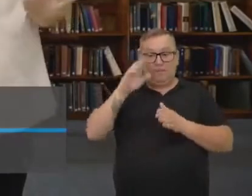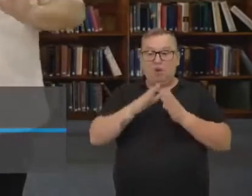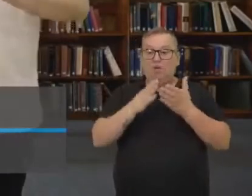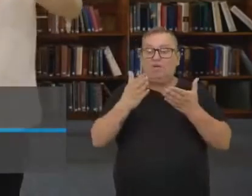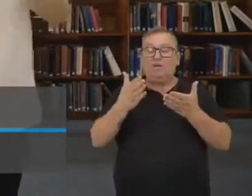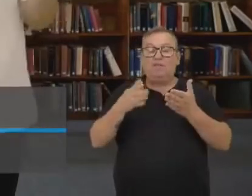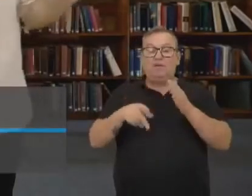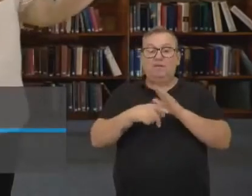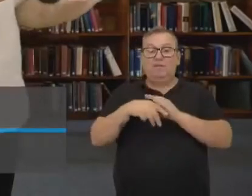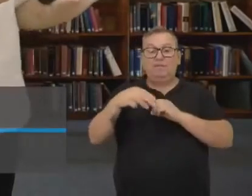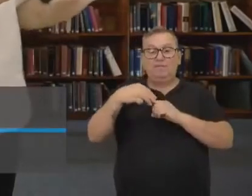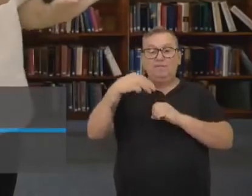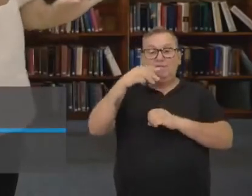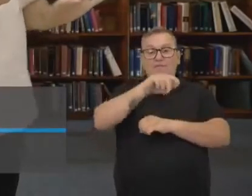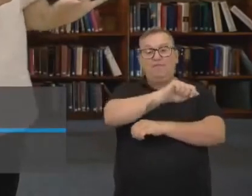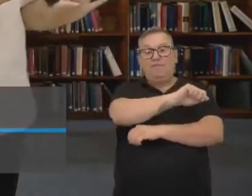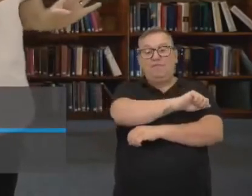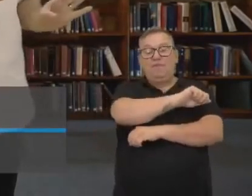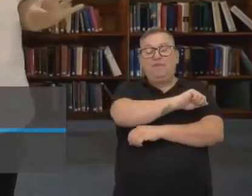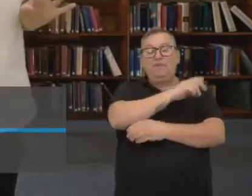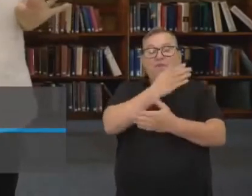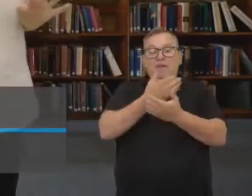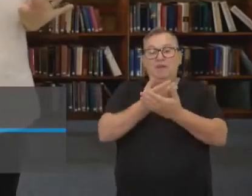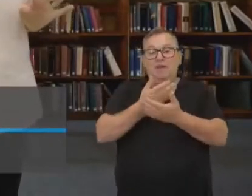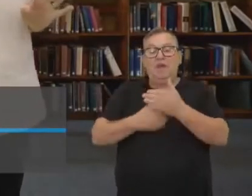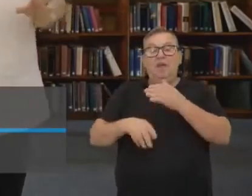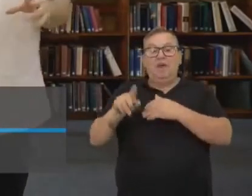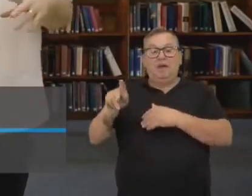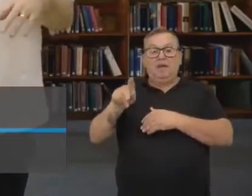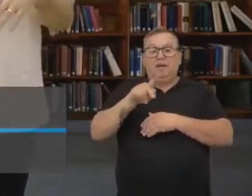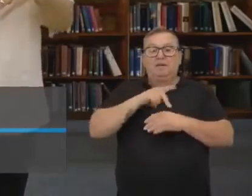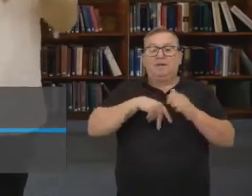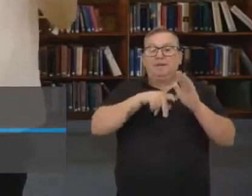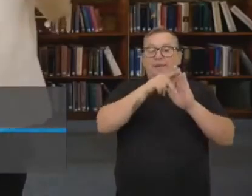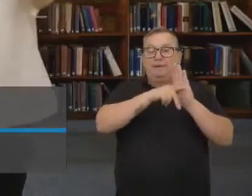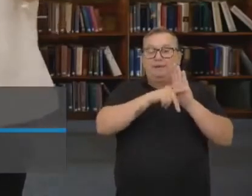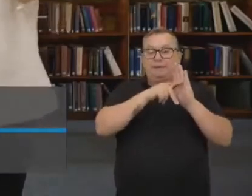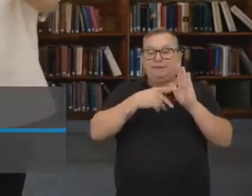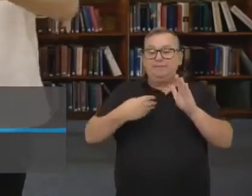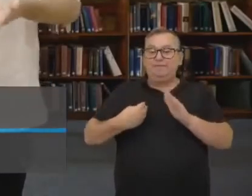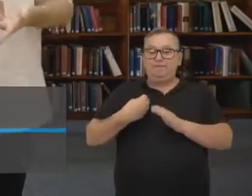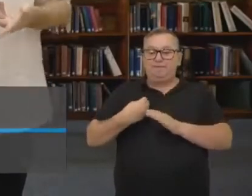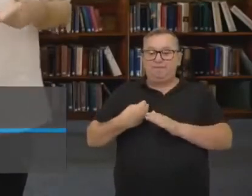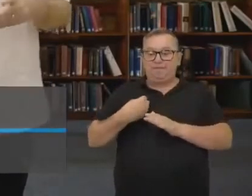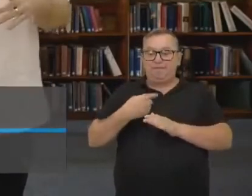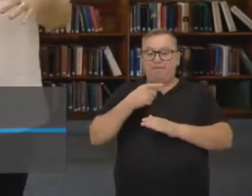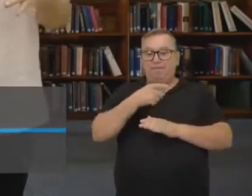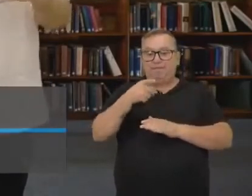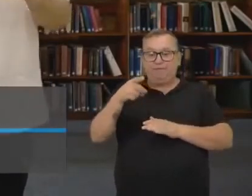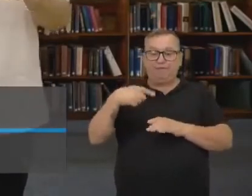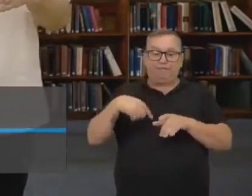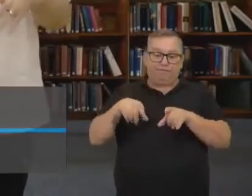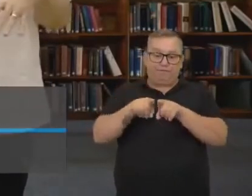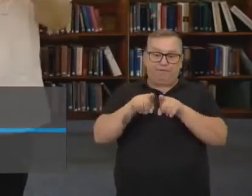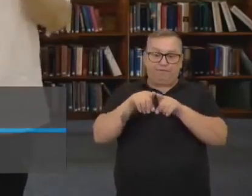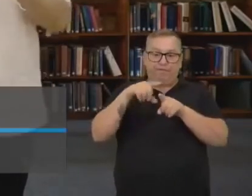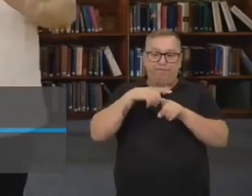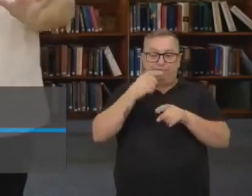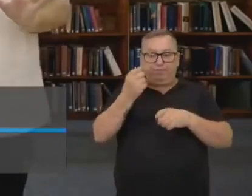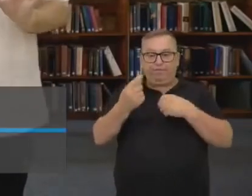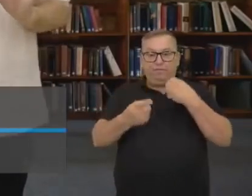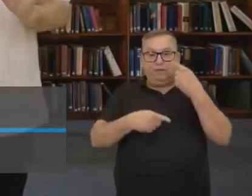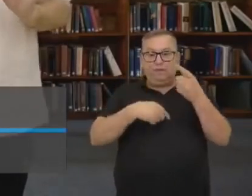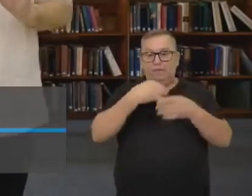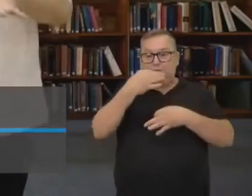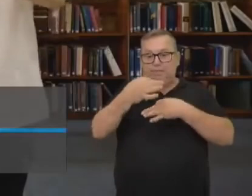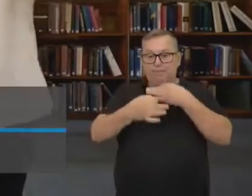dos mestres, do aluno, do estudante, dos professores de projeto de vida. Então, aqui no Caderno do Aluno, vocês também terão algumas sugestões de